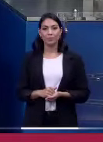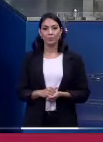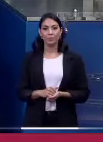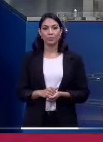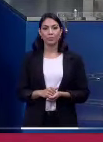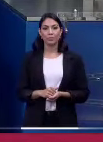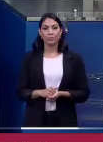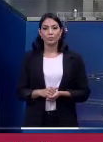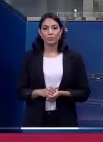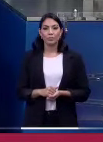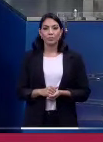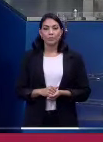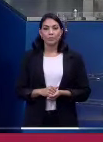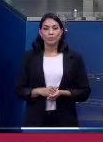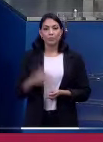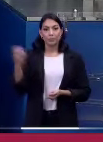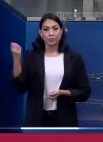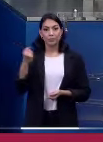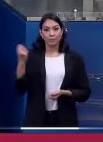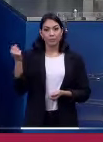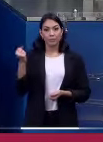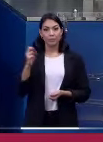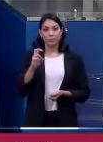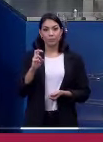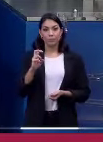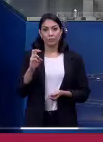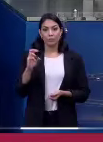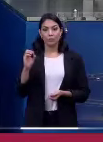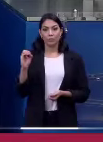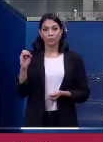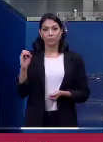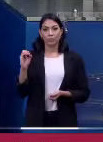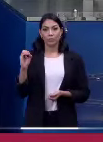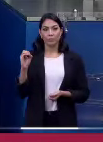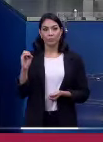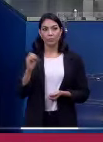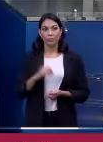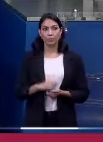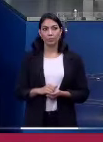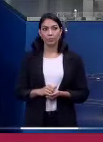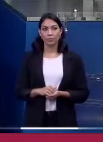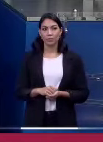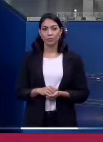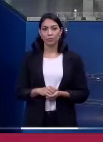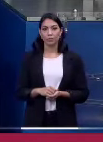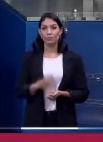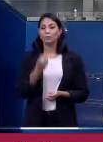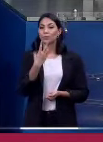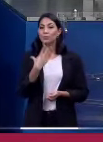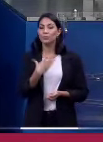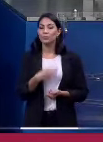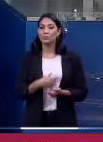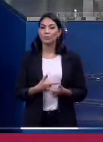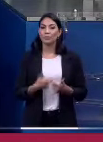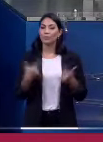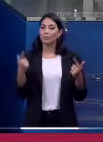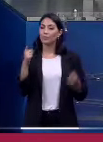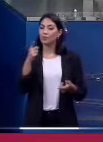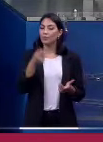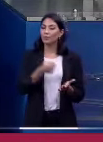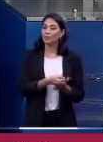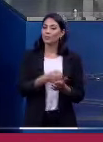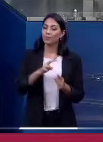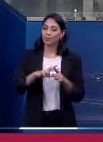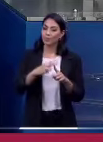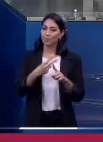dupla cena. Bola branca, número 50. Branca, 50. Boa sorte para você que apostou na dupla cena.